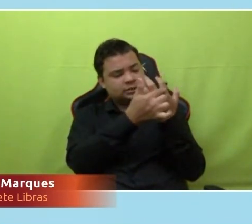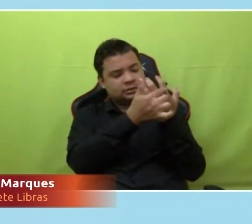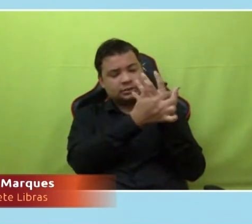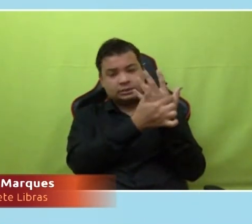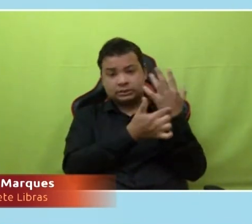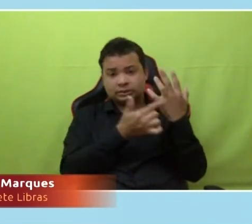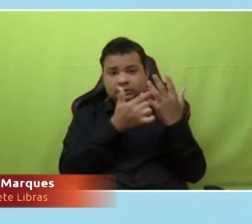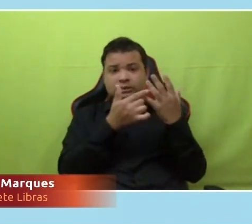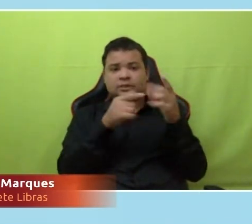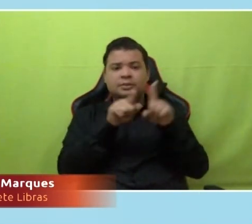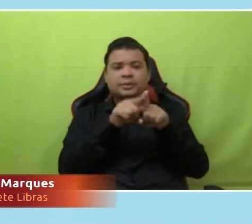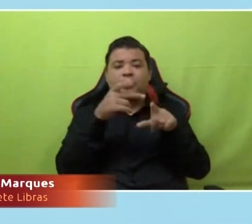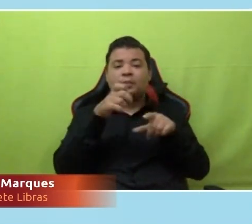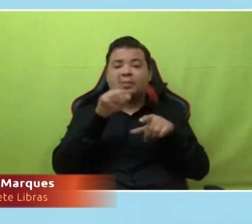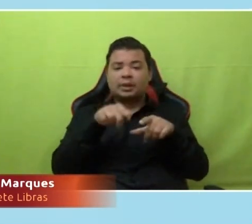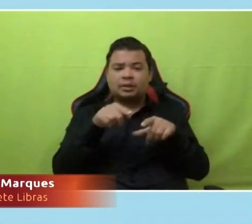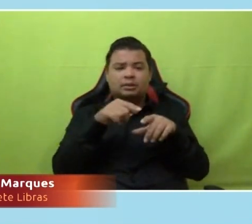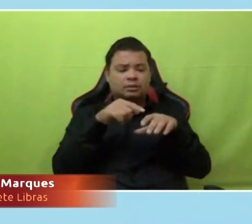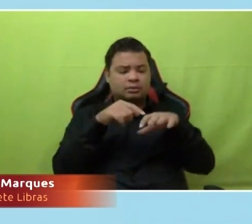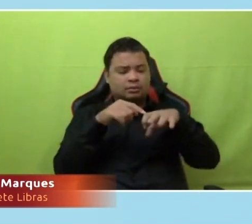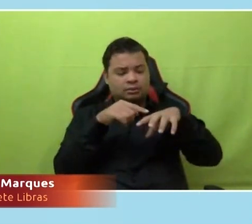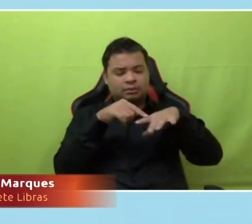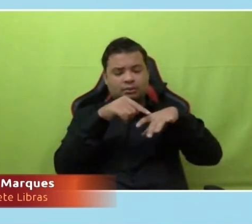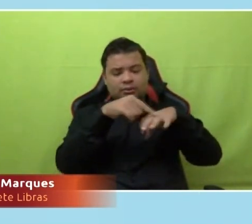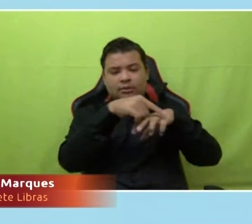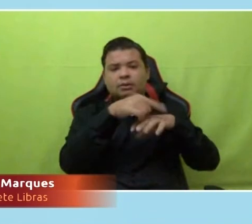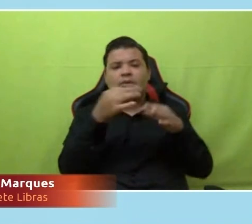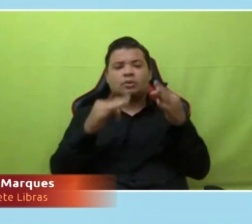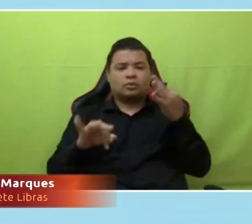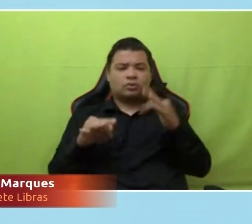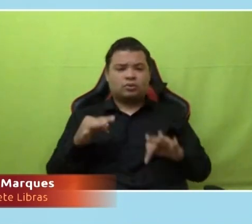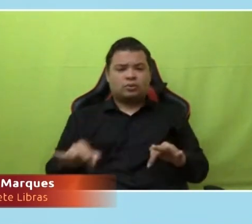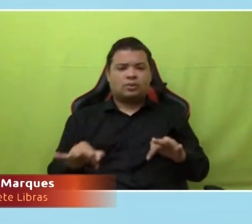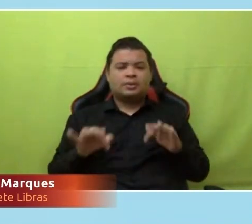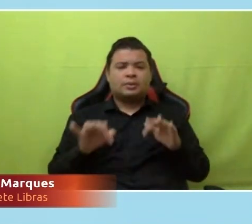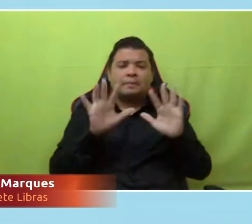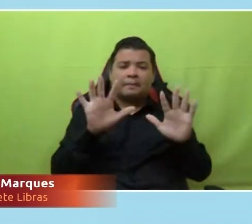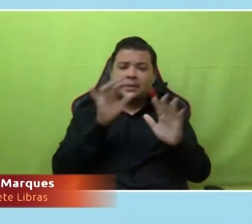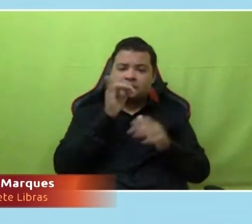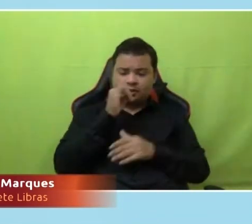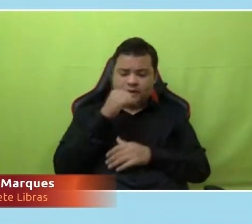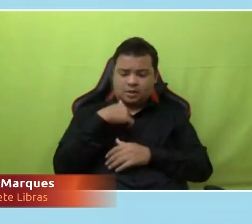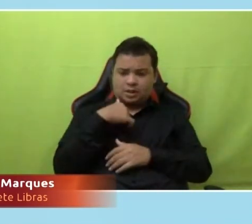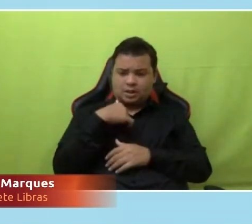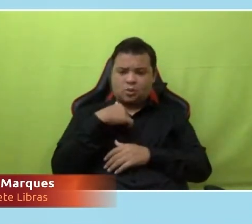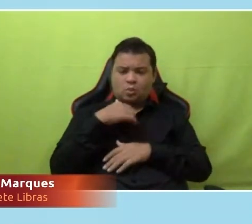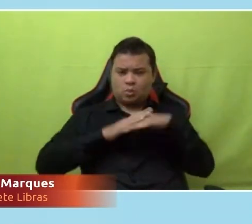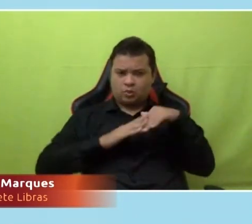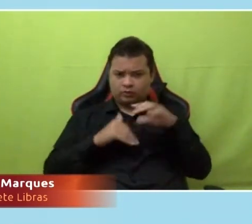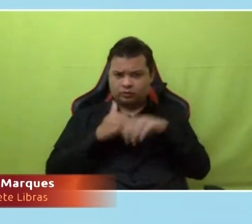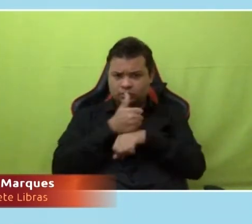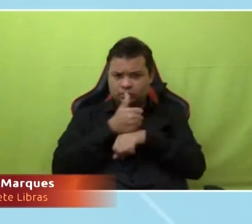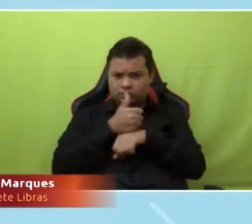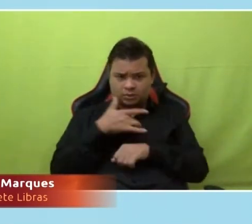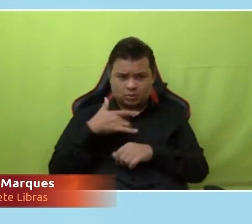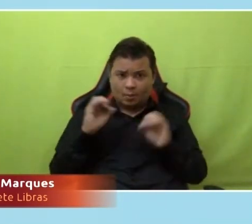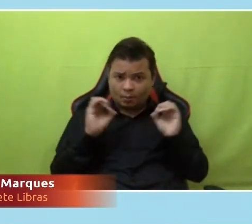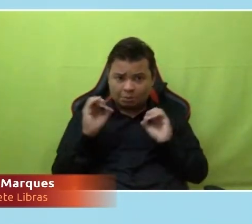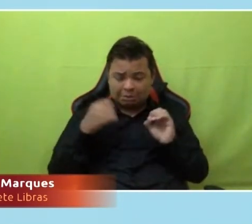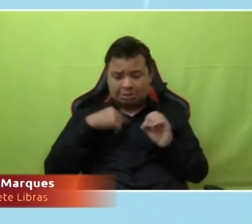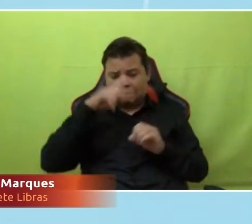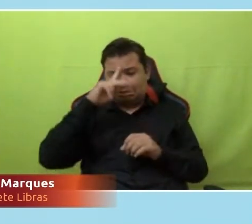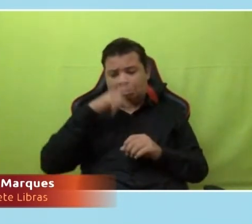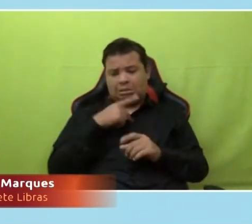a gente, enquanto alguém que não é profissional de saúde, fazer diagnóstico. A gente precisa